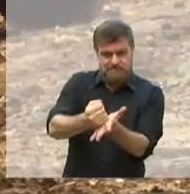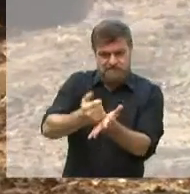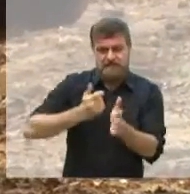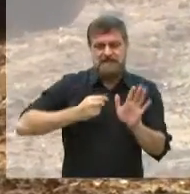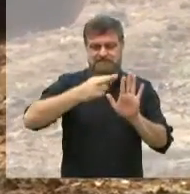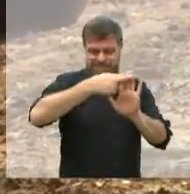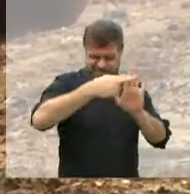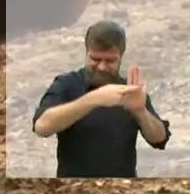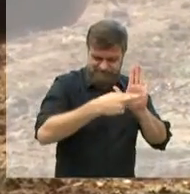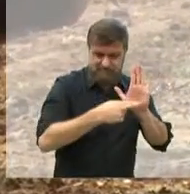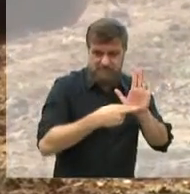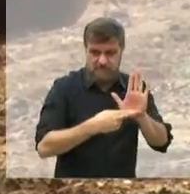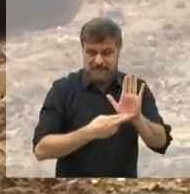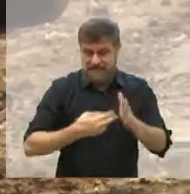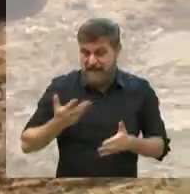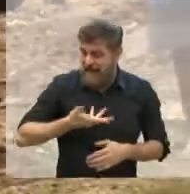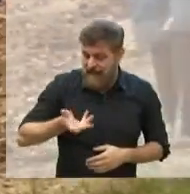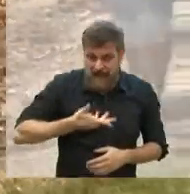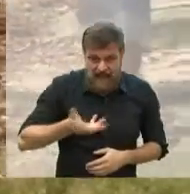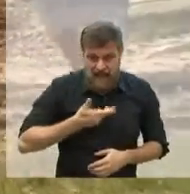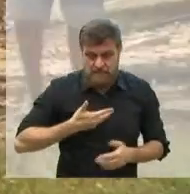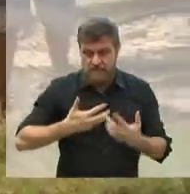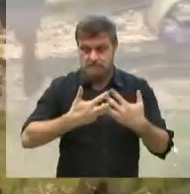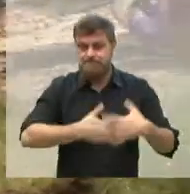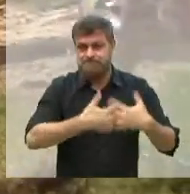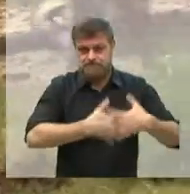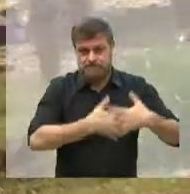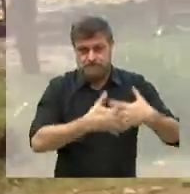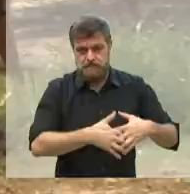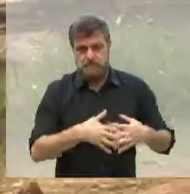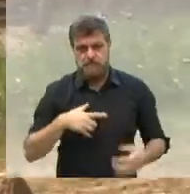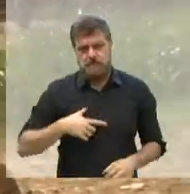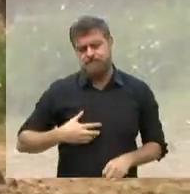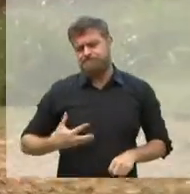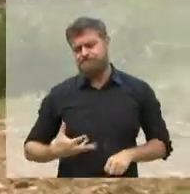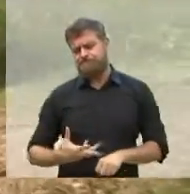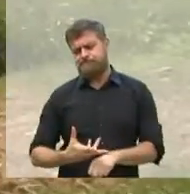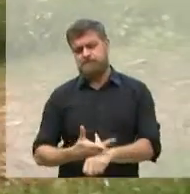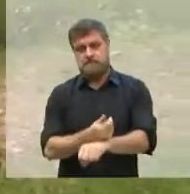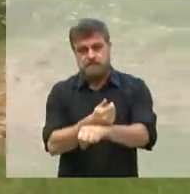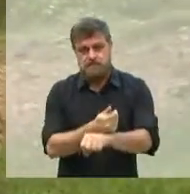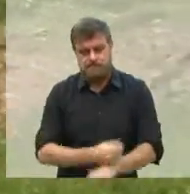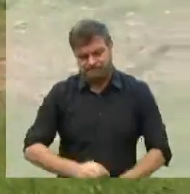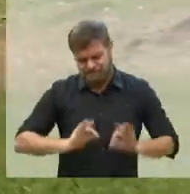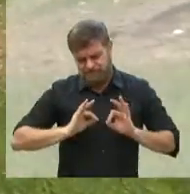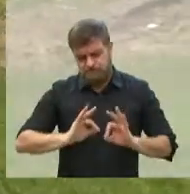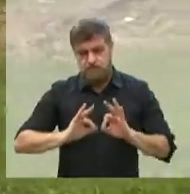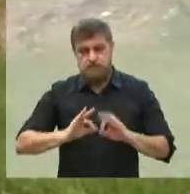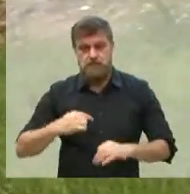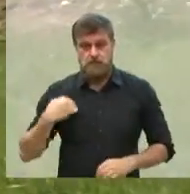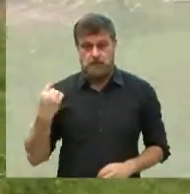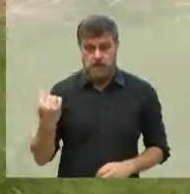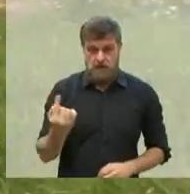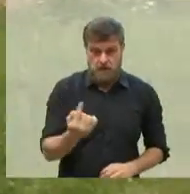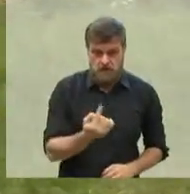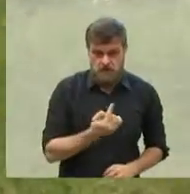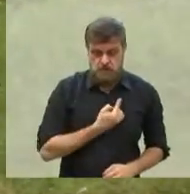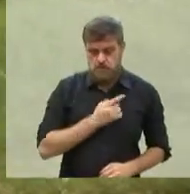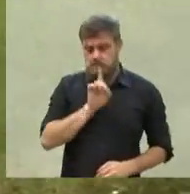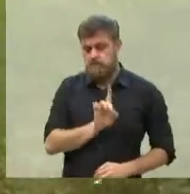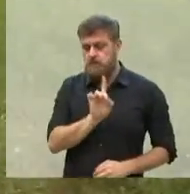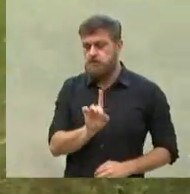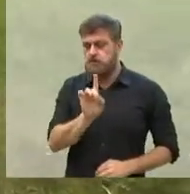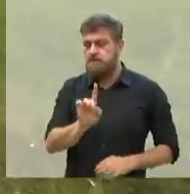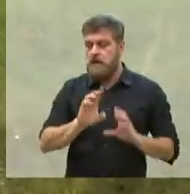regularização fundiária seja tão rápida e tão eficiente. E é extraordinário, é maravilhoso quando nós vamos até